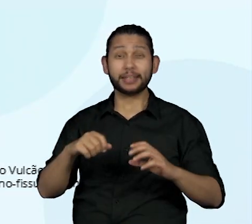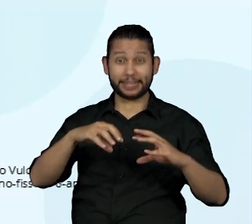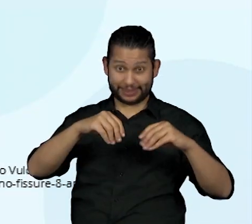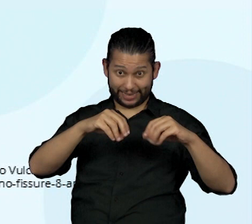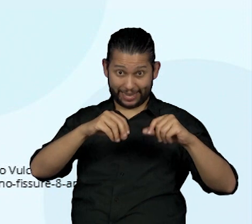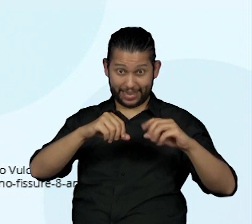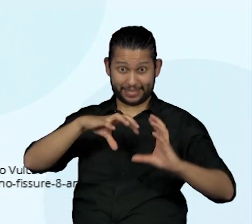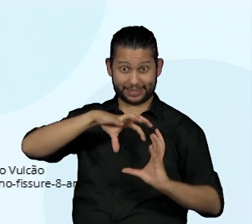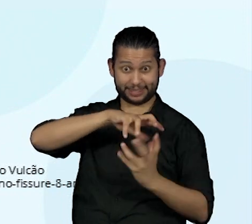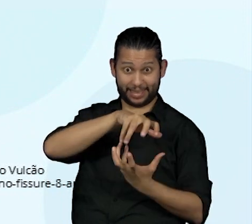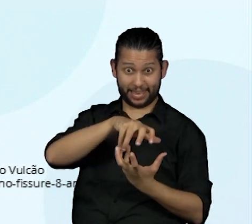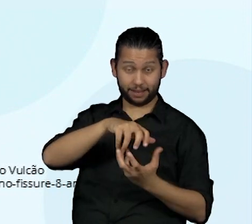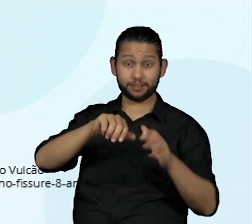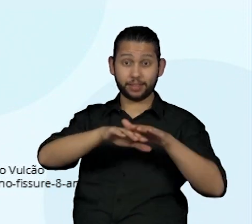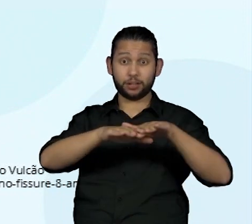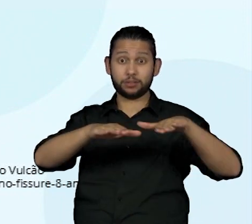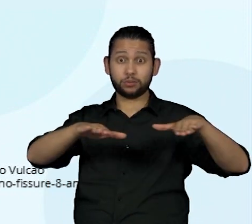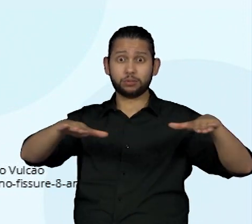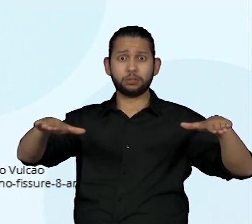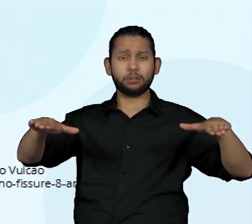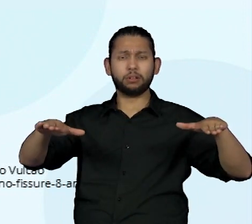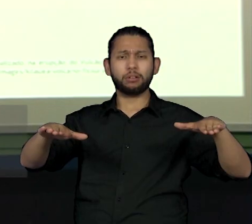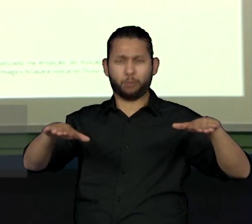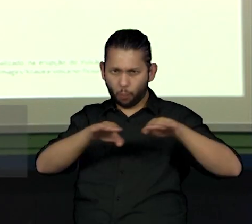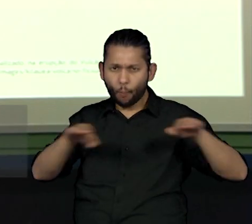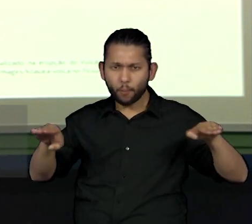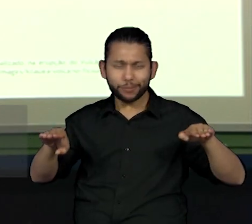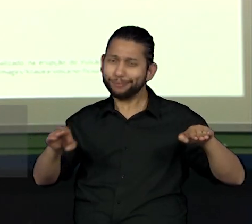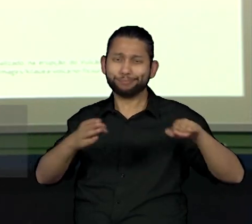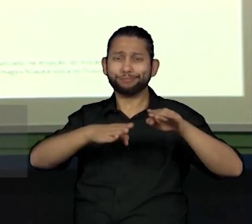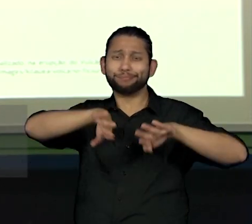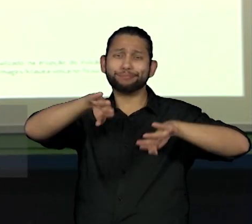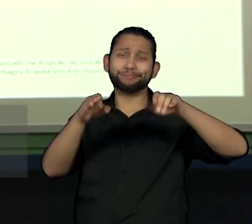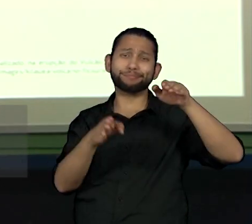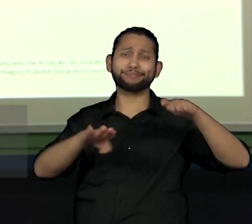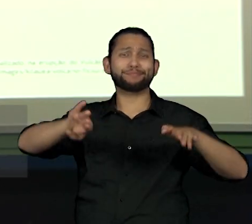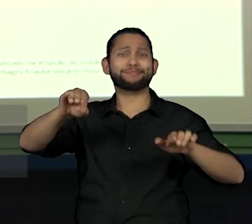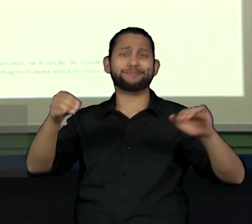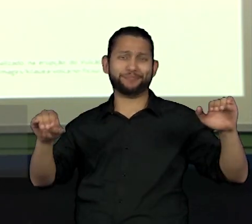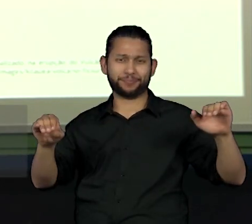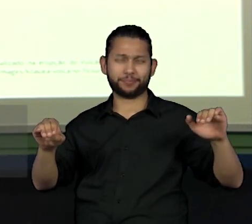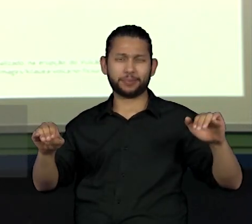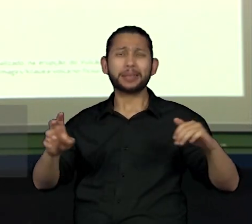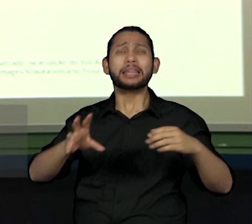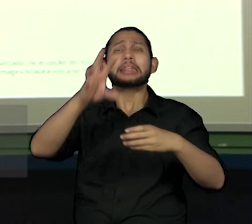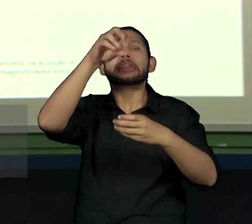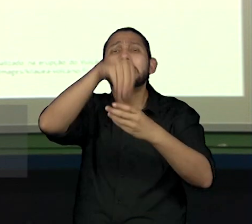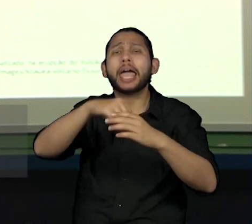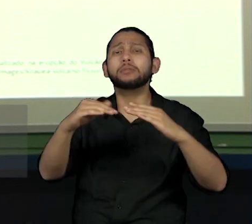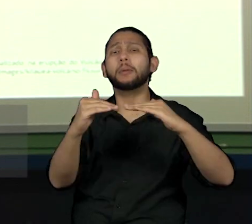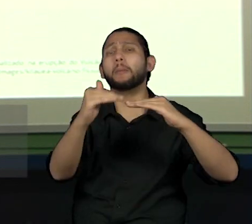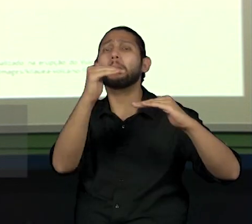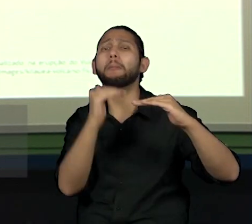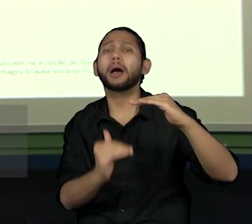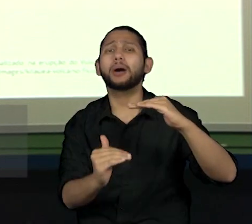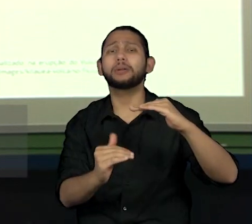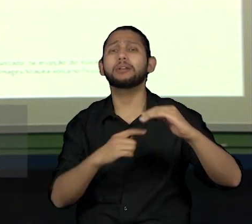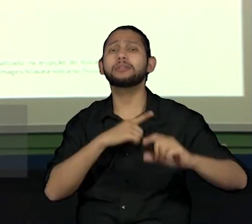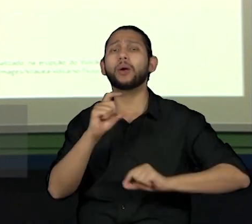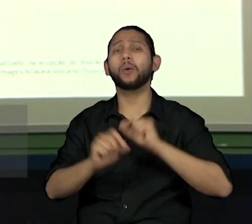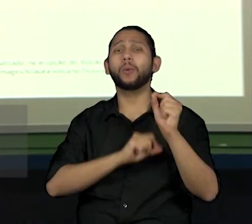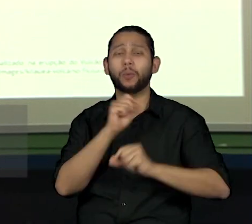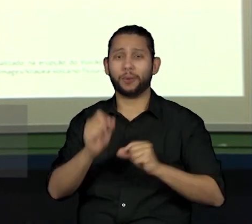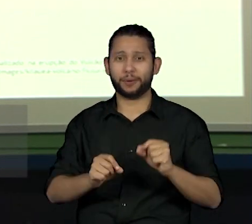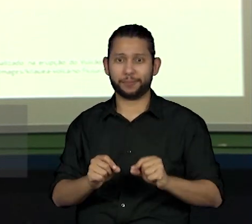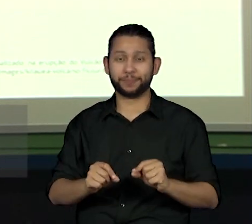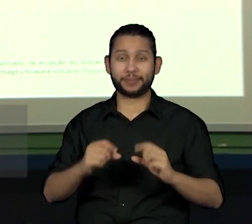gente disse, que vai gerar o relevo. Mas aí a gente pensa, professor, mas qual é o material dessa litosfera? A litosfera,